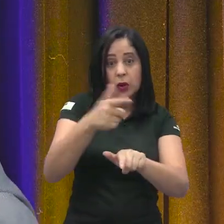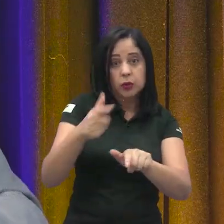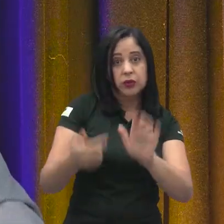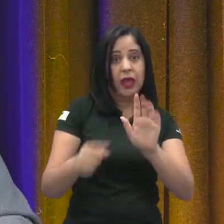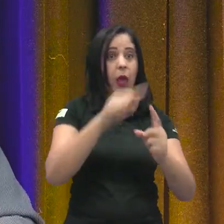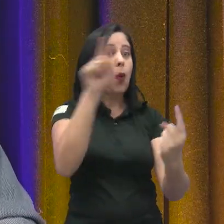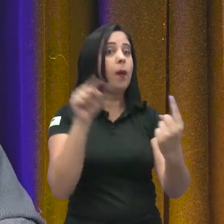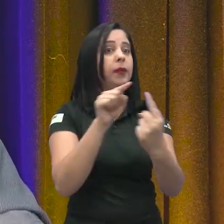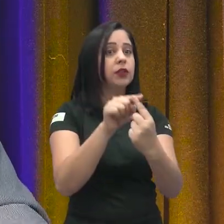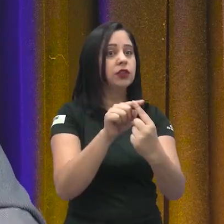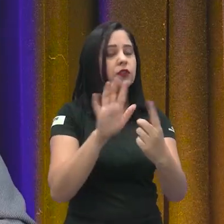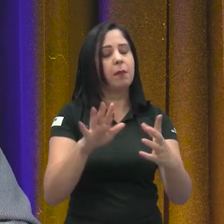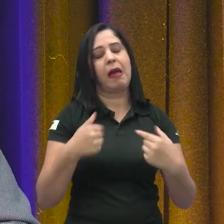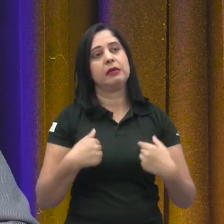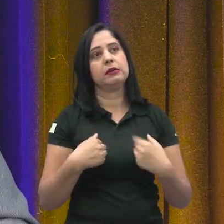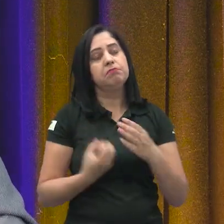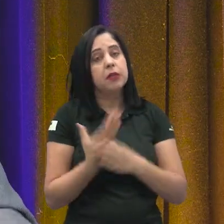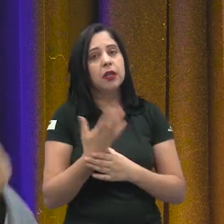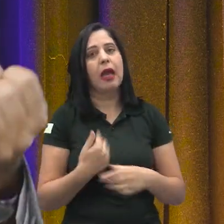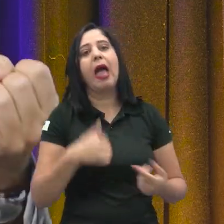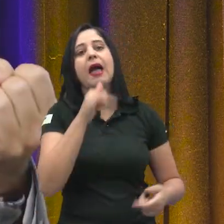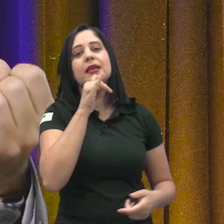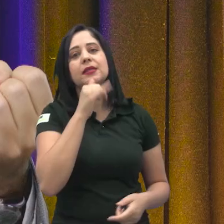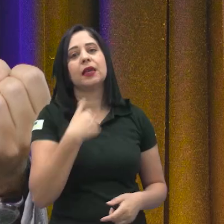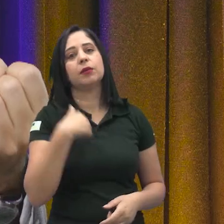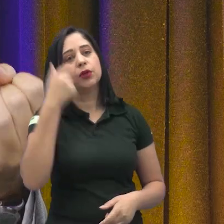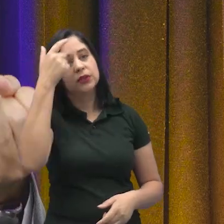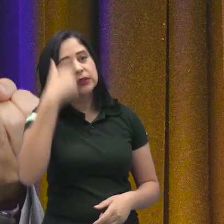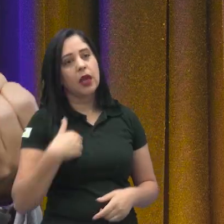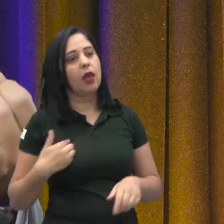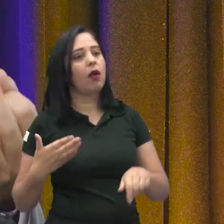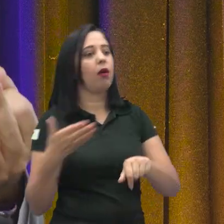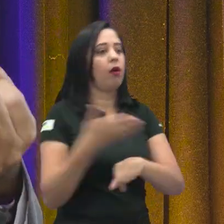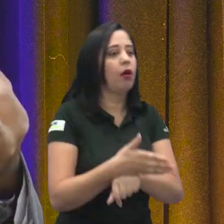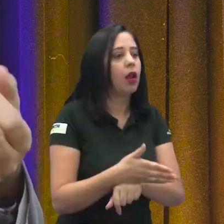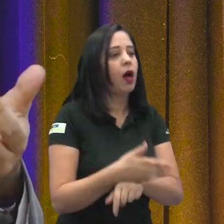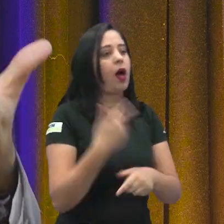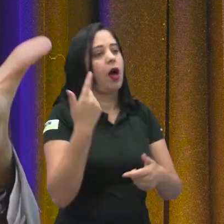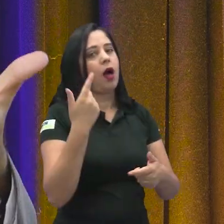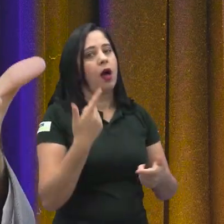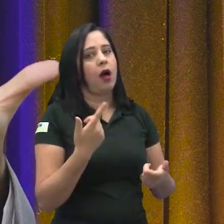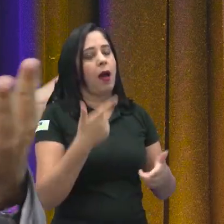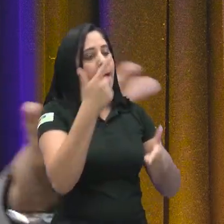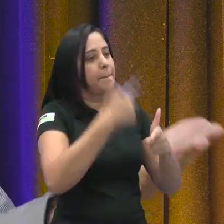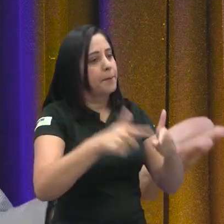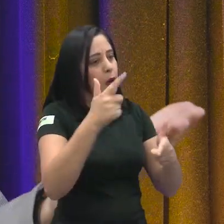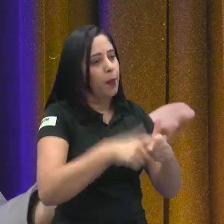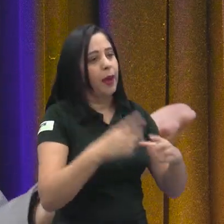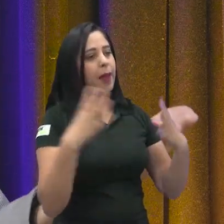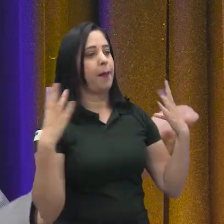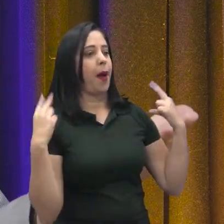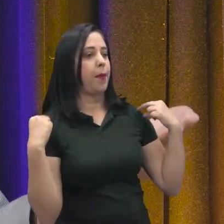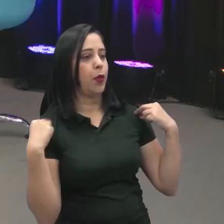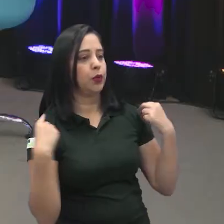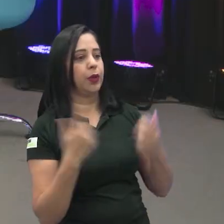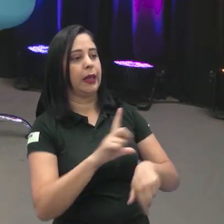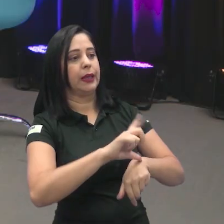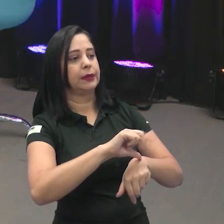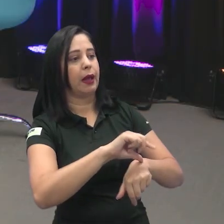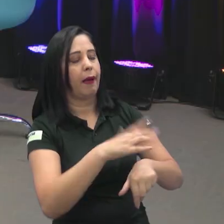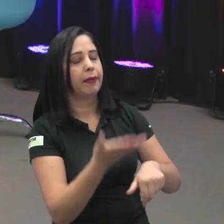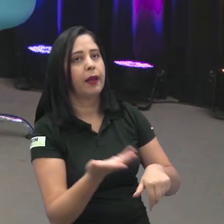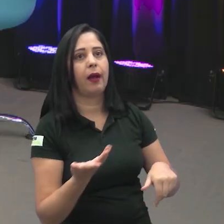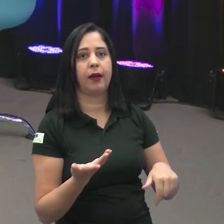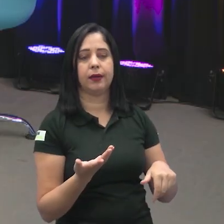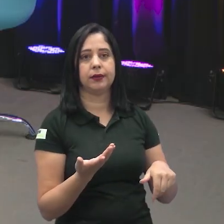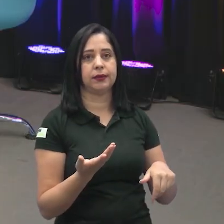falei. Poxa, se eu for lá todo dia para lidar com um problema de motorista, atraso, avaria, entrega, que faz parte de uma rotina logística... Não tem nada de propósito.